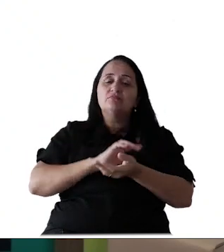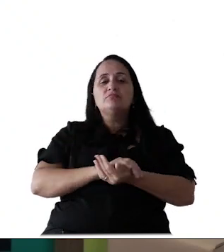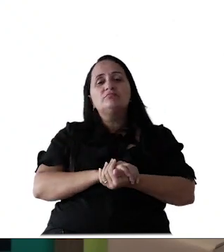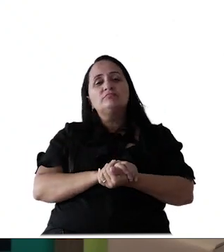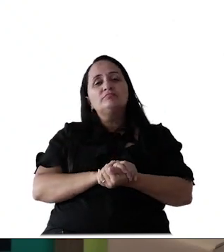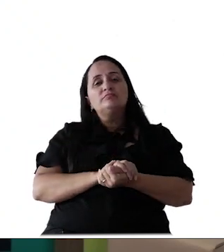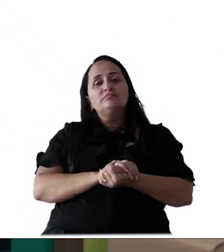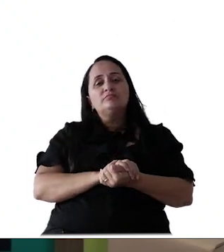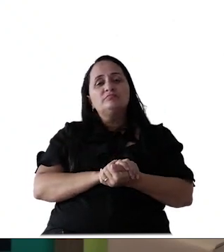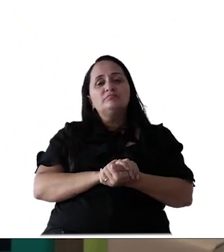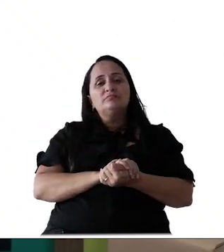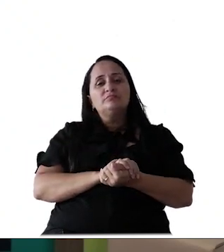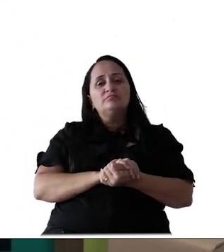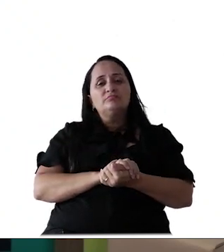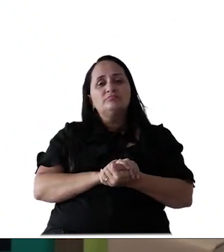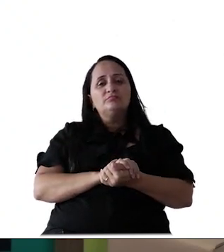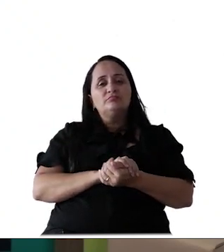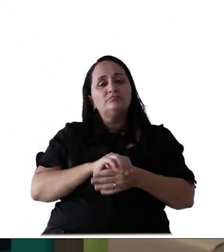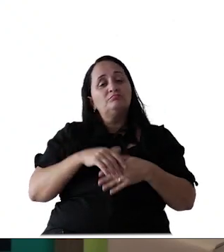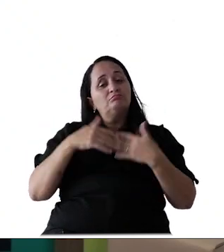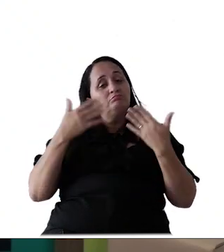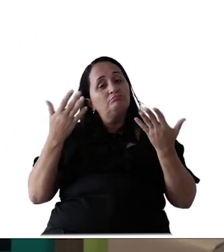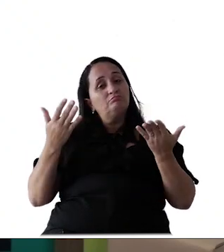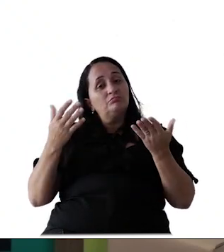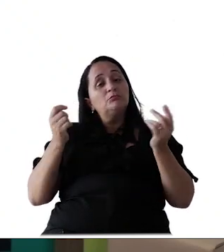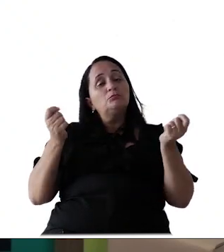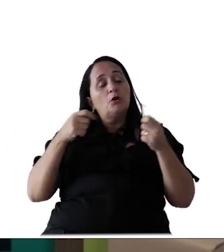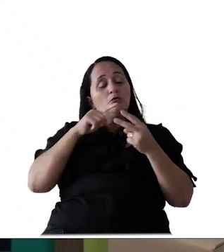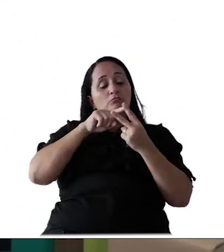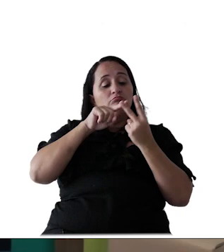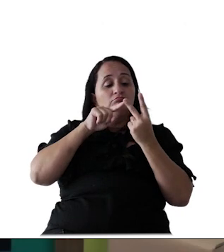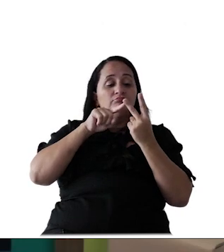né, representar o rato ou o biscoito.